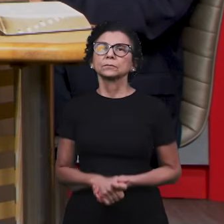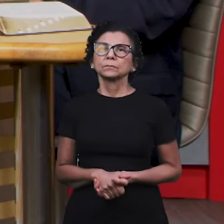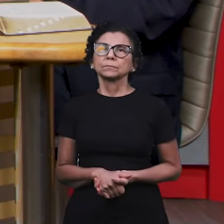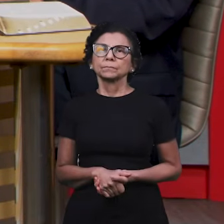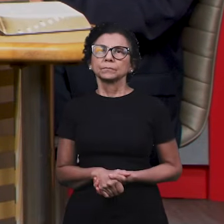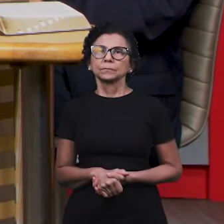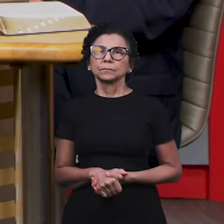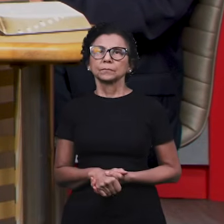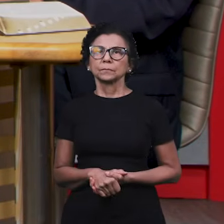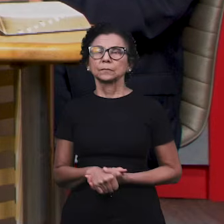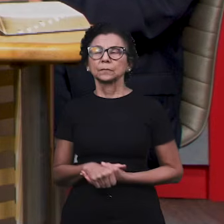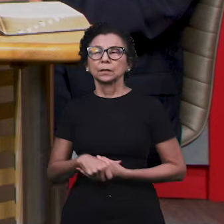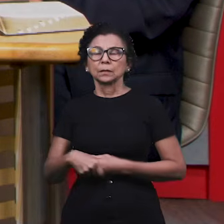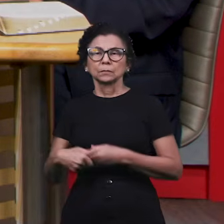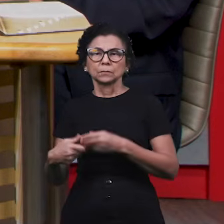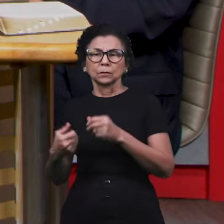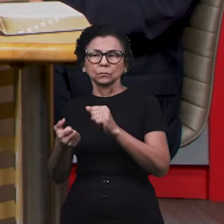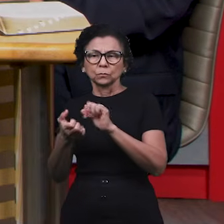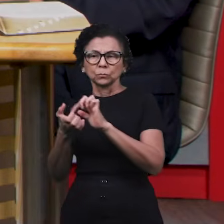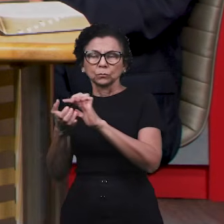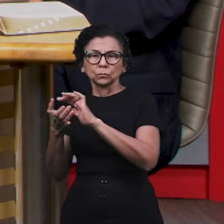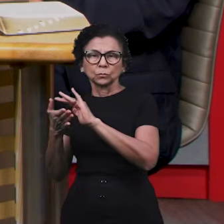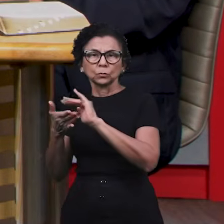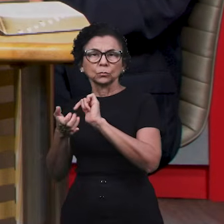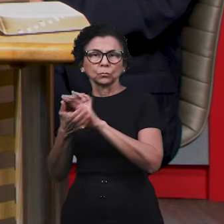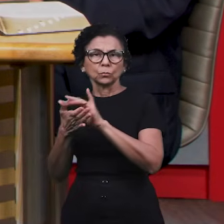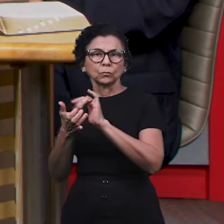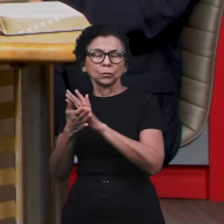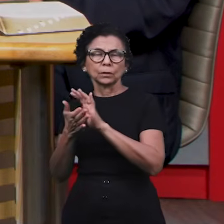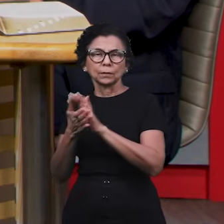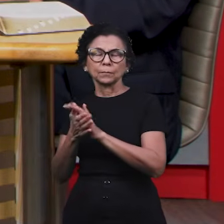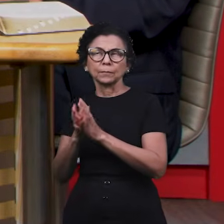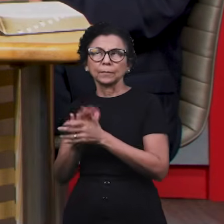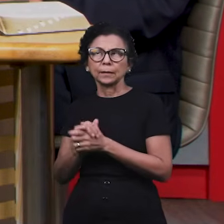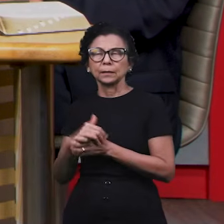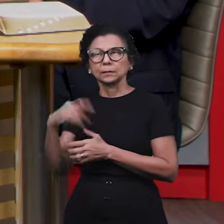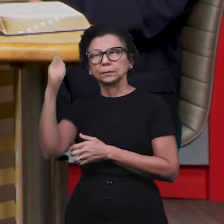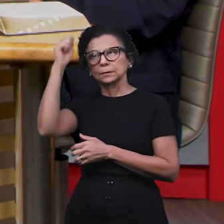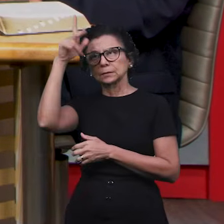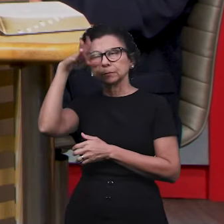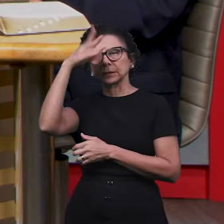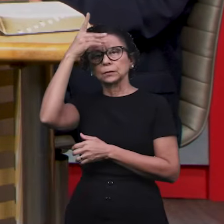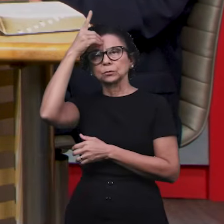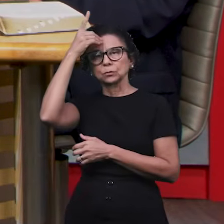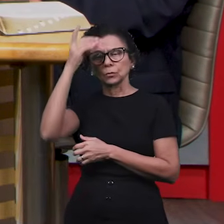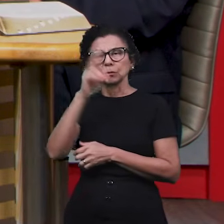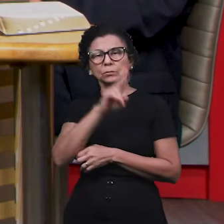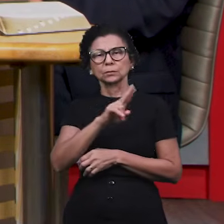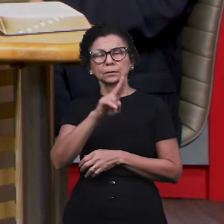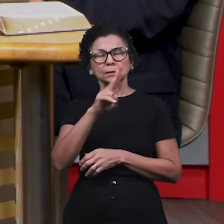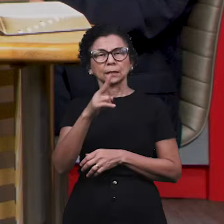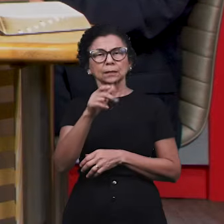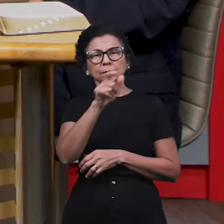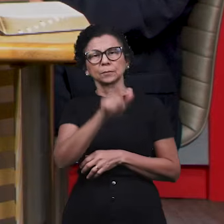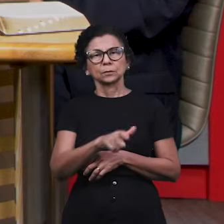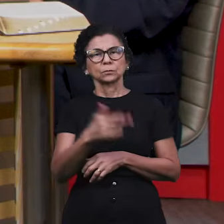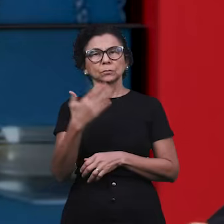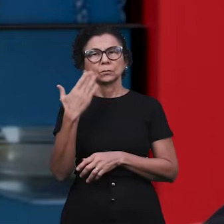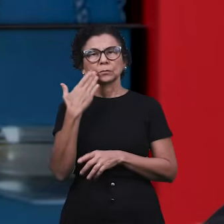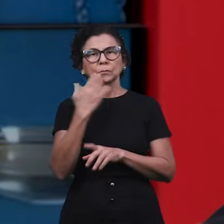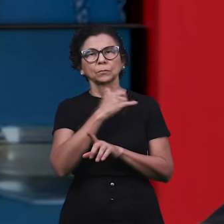exatamente. É o louvor que inspira o profeta, muitas das vezes. Né? Lembrando, né, do que o senhor já mostrou um tempo atrás, o louvor,